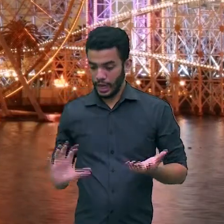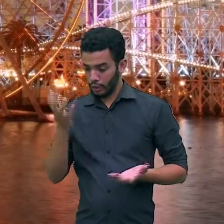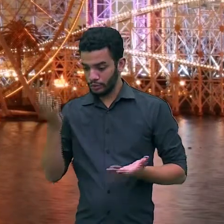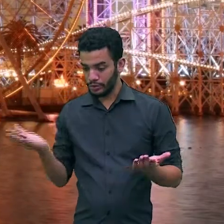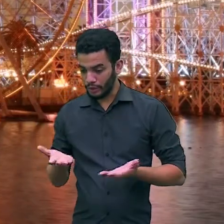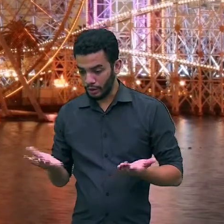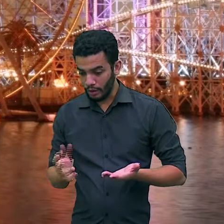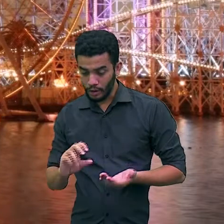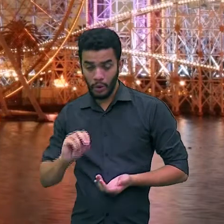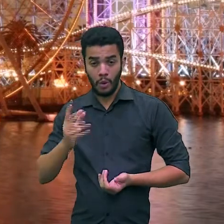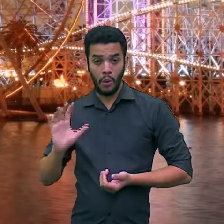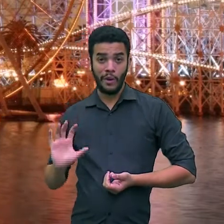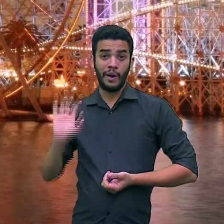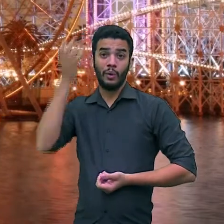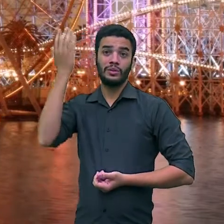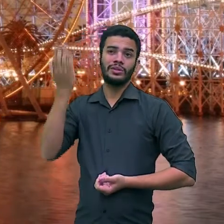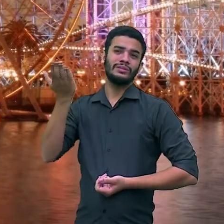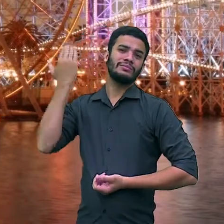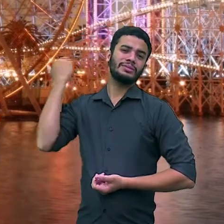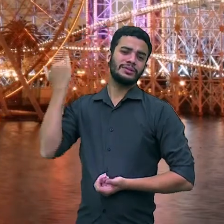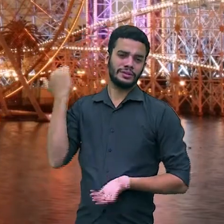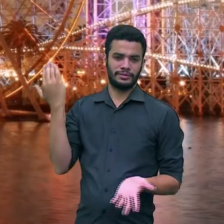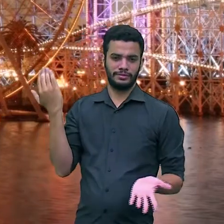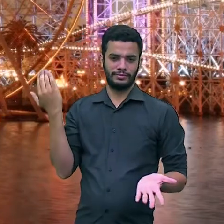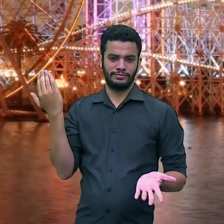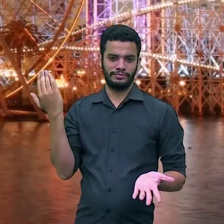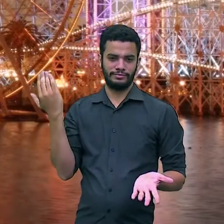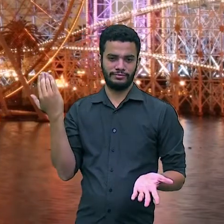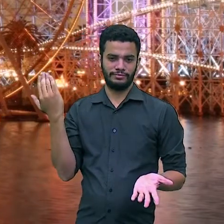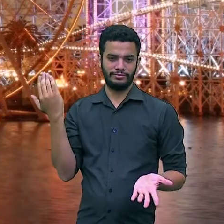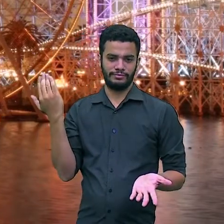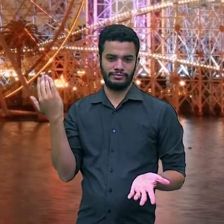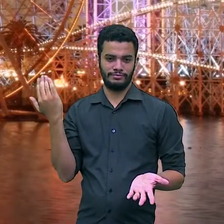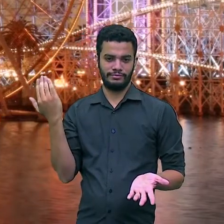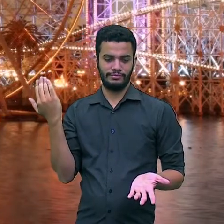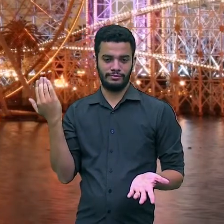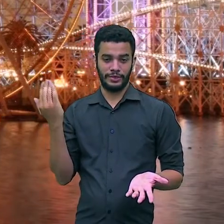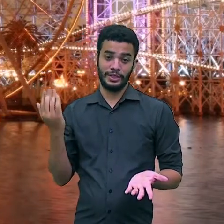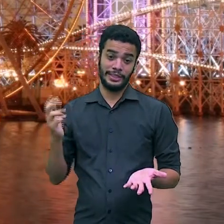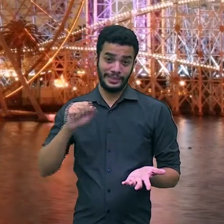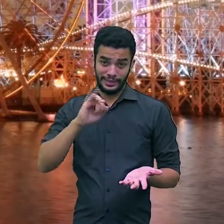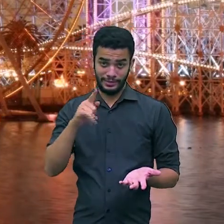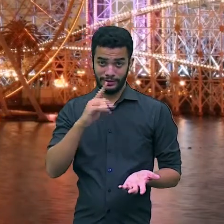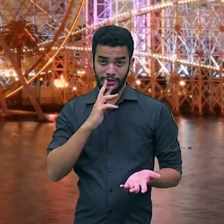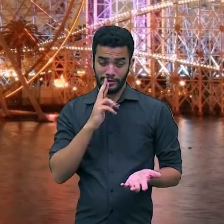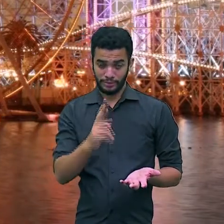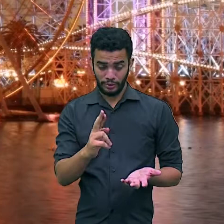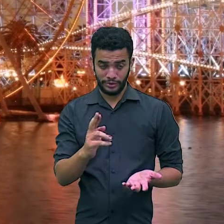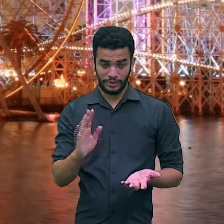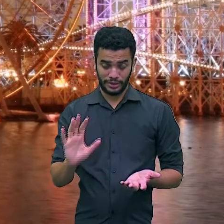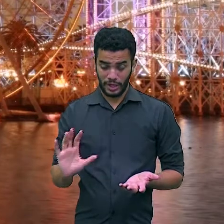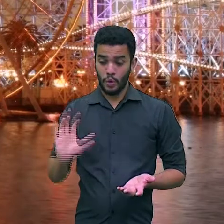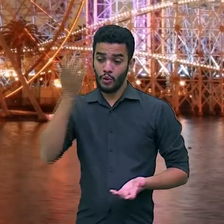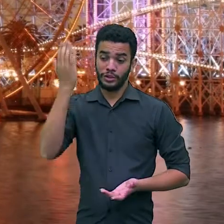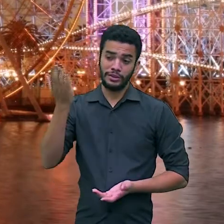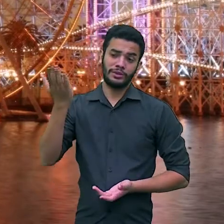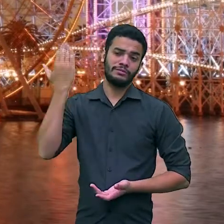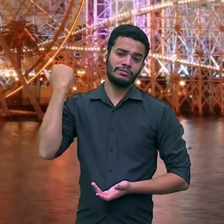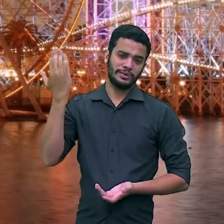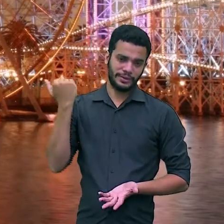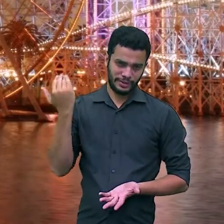já aconteceu? Muito bem, se você respondeu o que já aconteceu, ou seja,